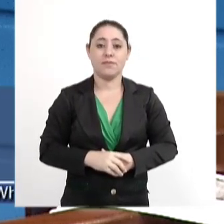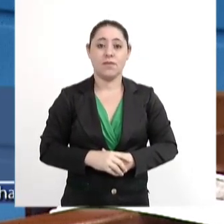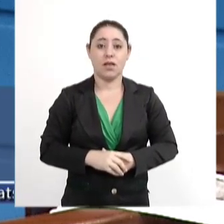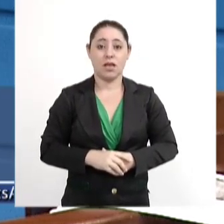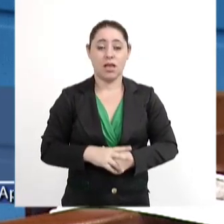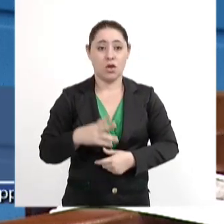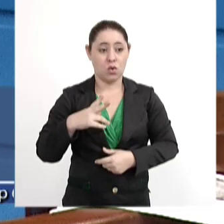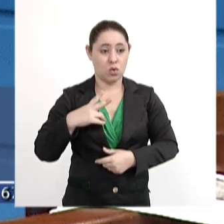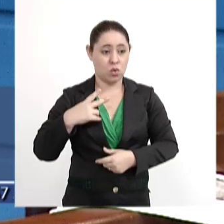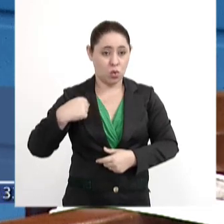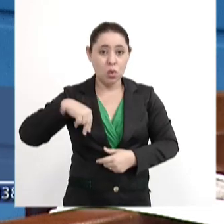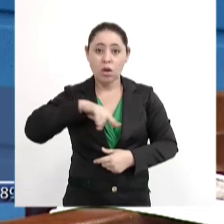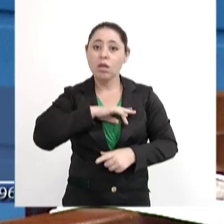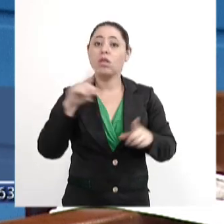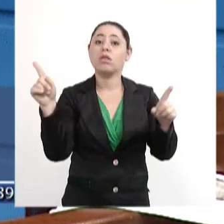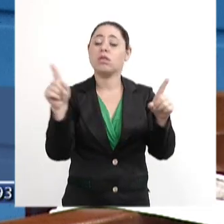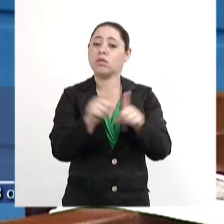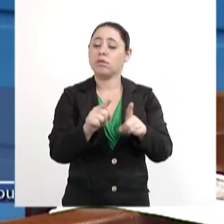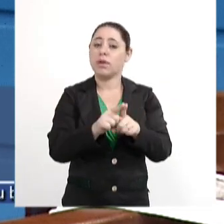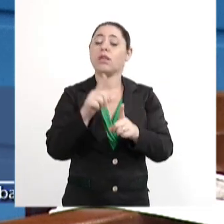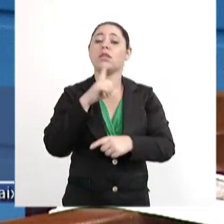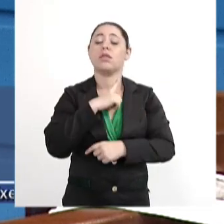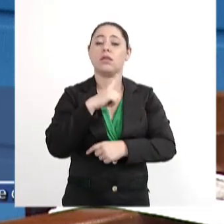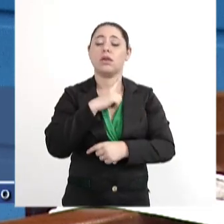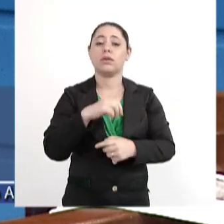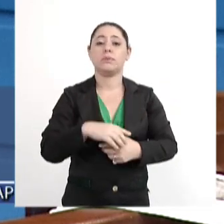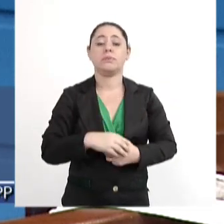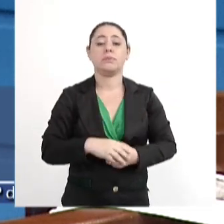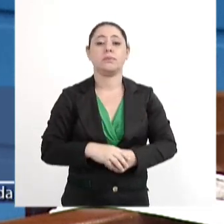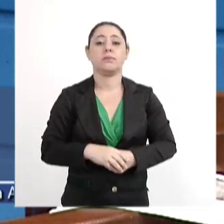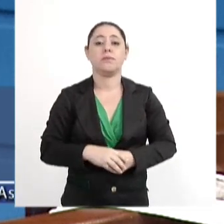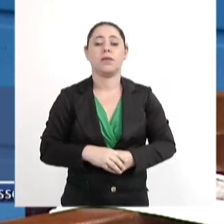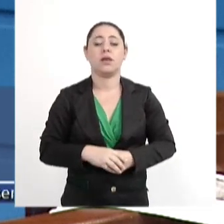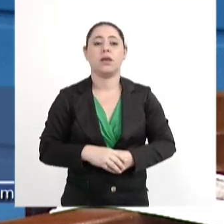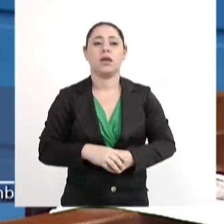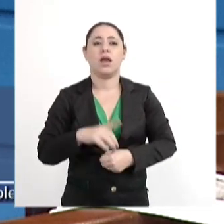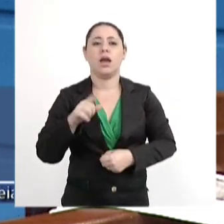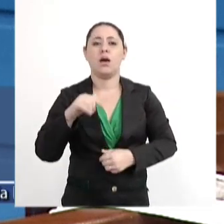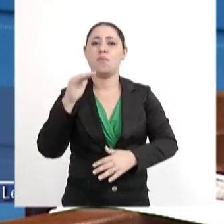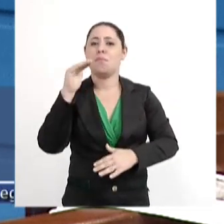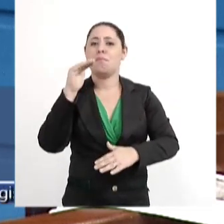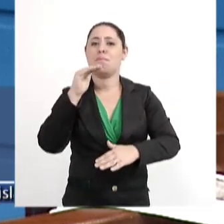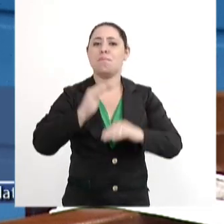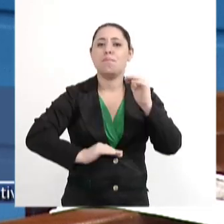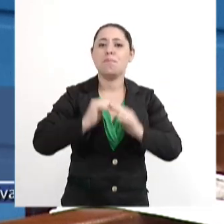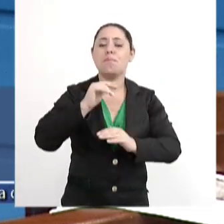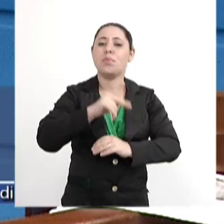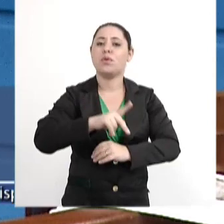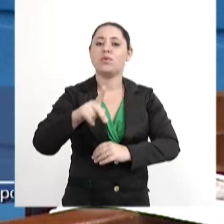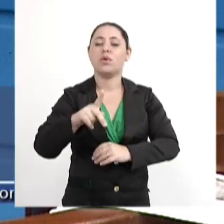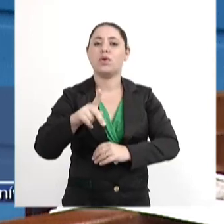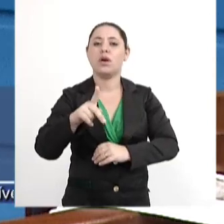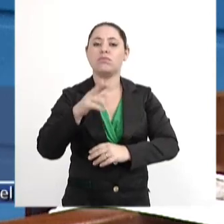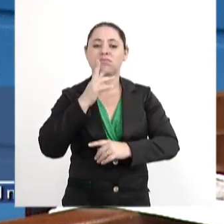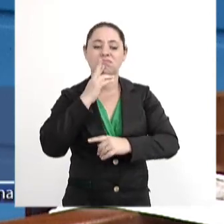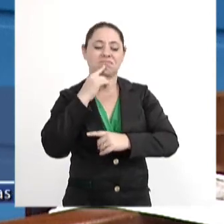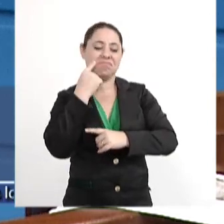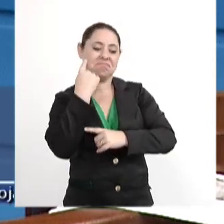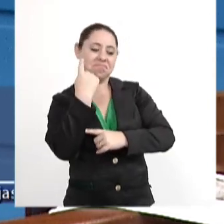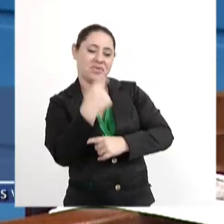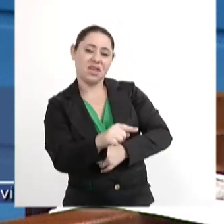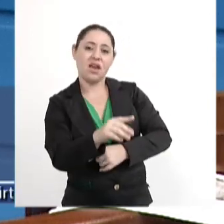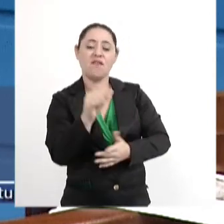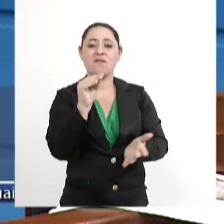nós também temos aqui situação de professores que reclamam da falta